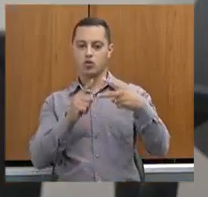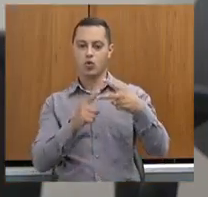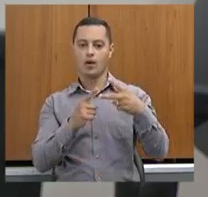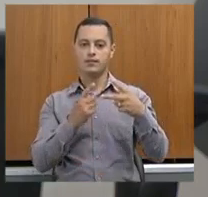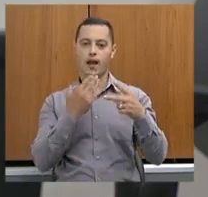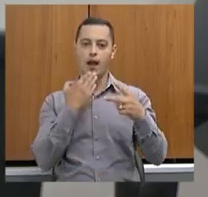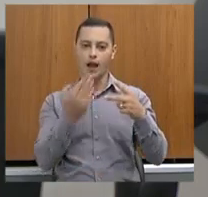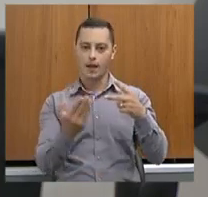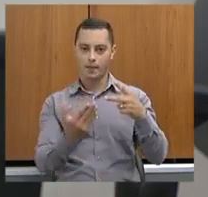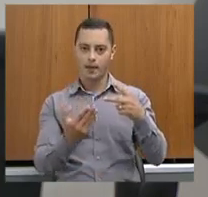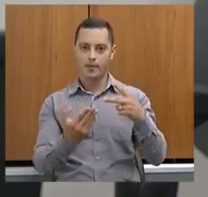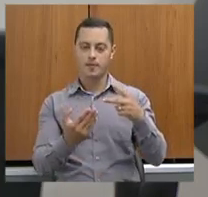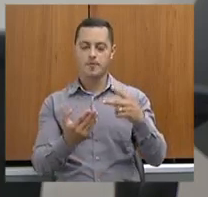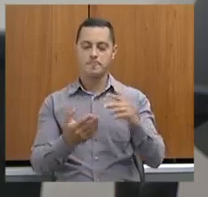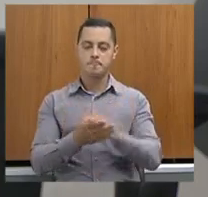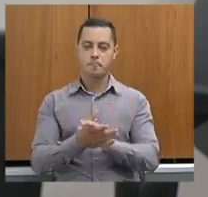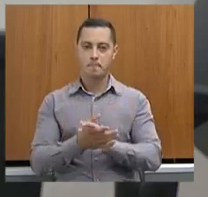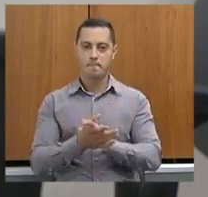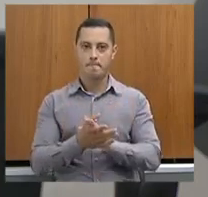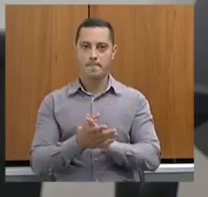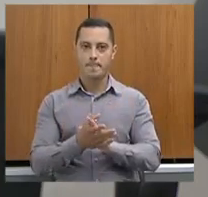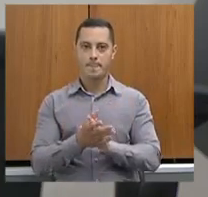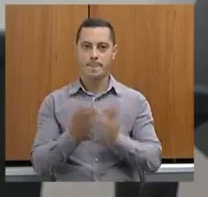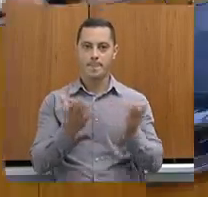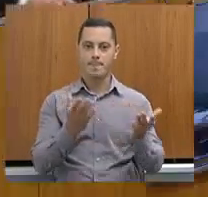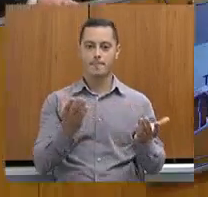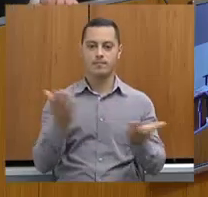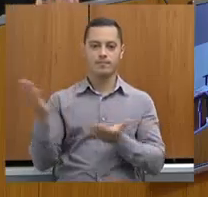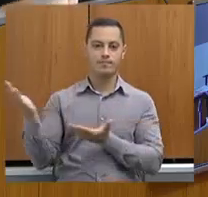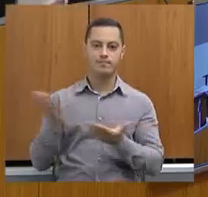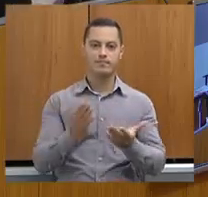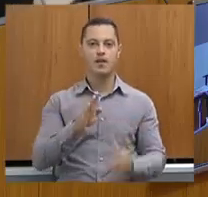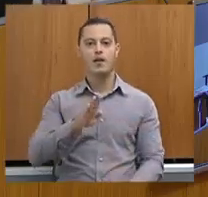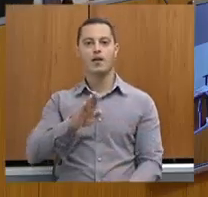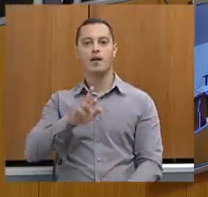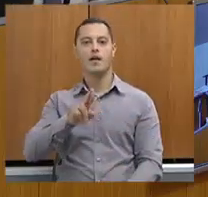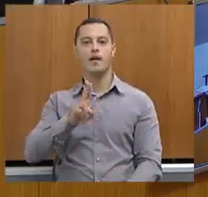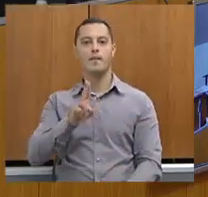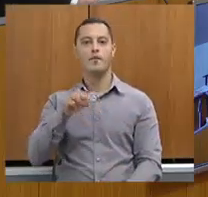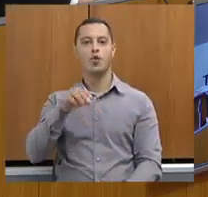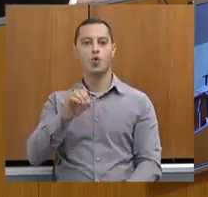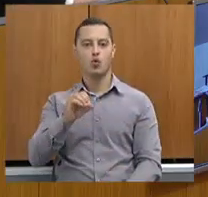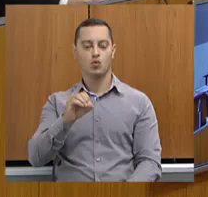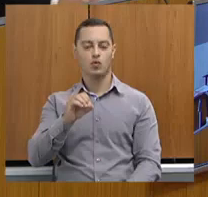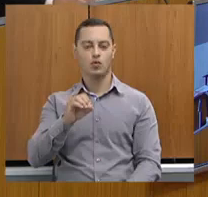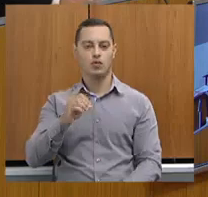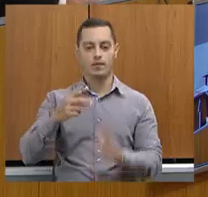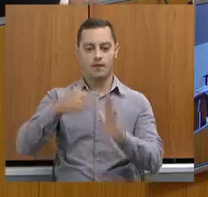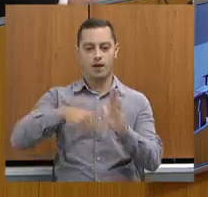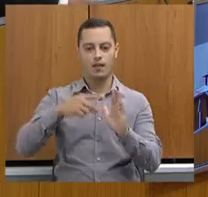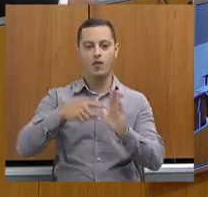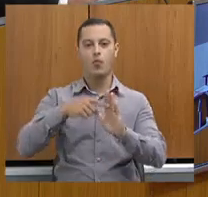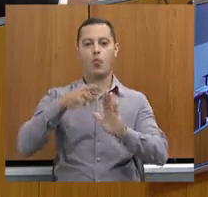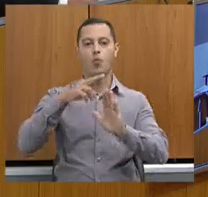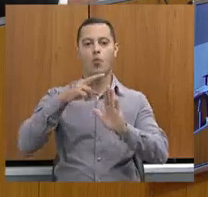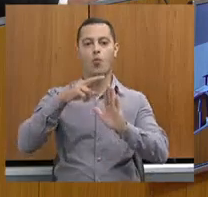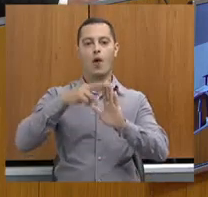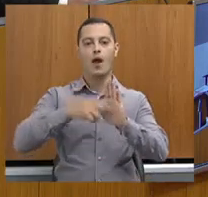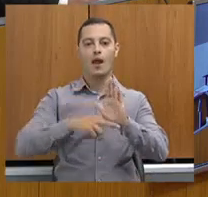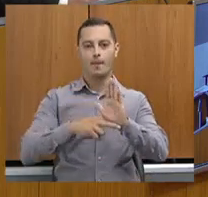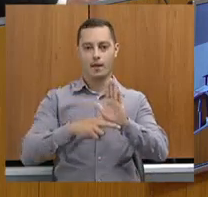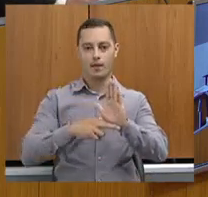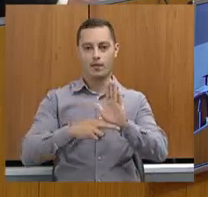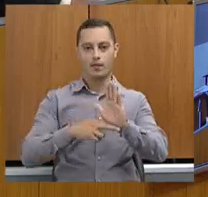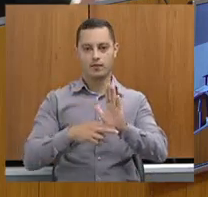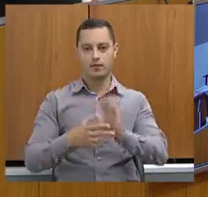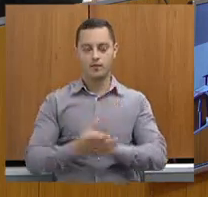em relação em razão da matéria passa a palavra Deputado para a leitura do requerimento será também dirigida ao Senado